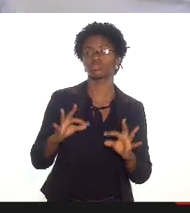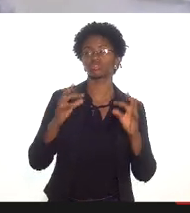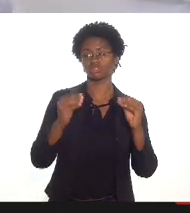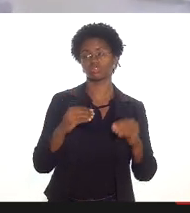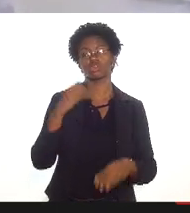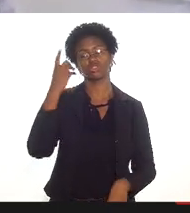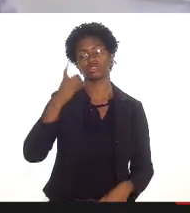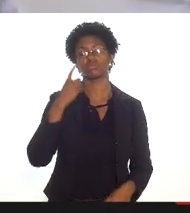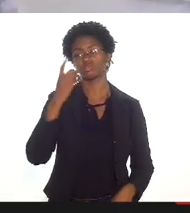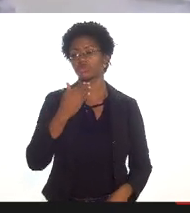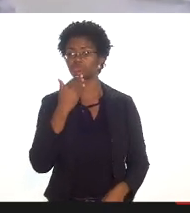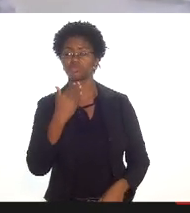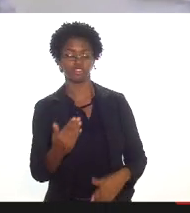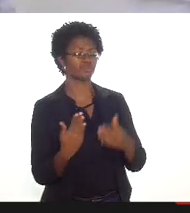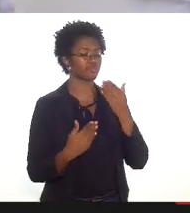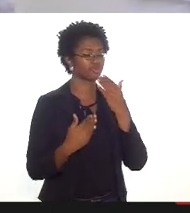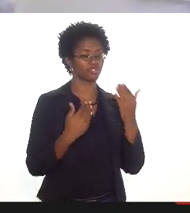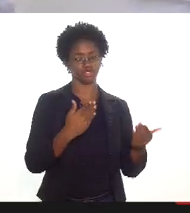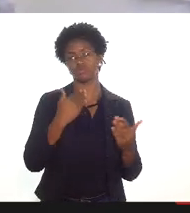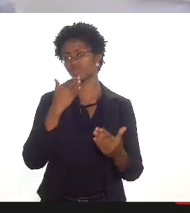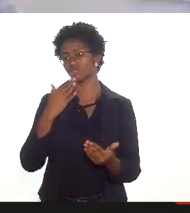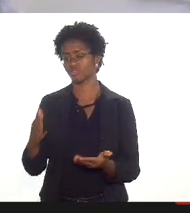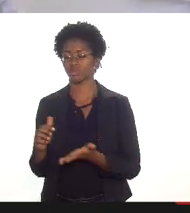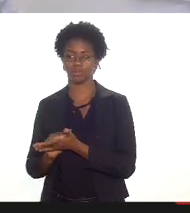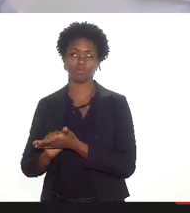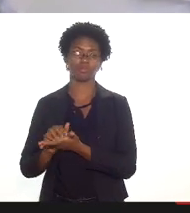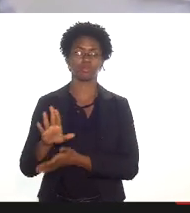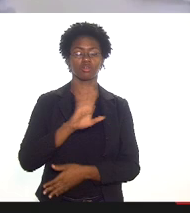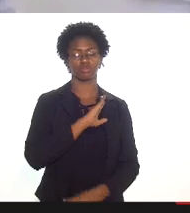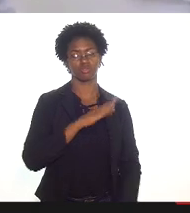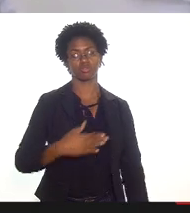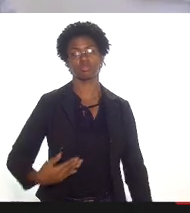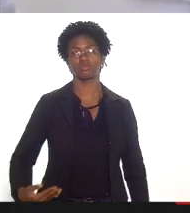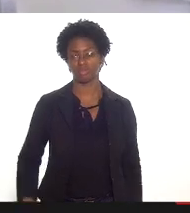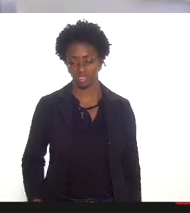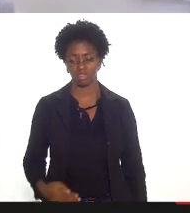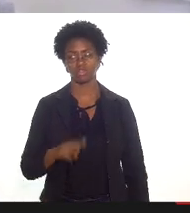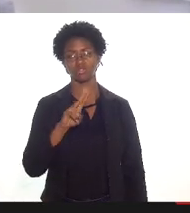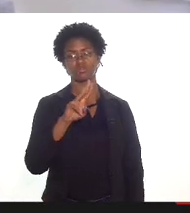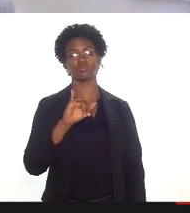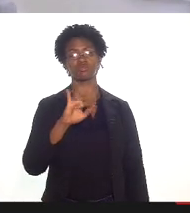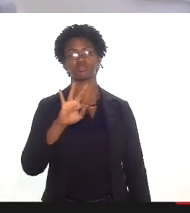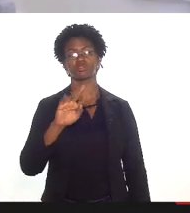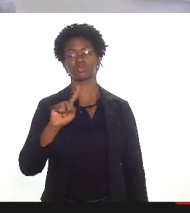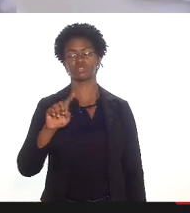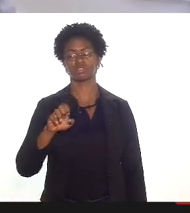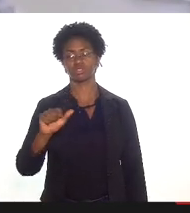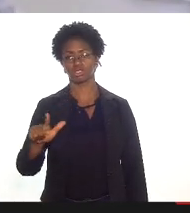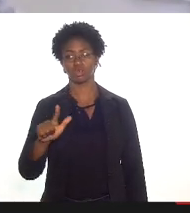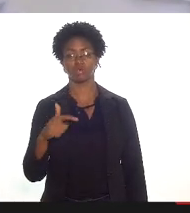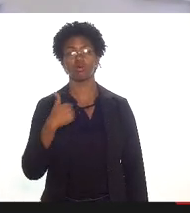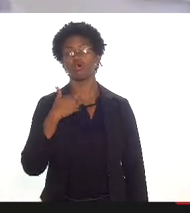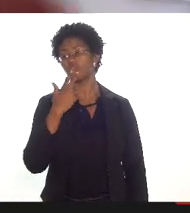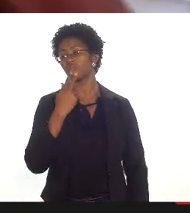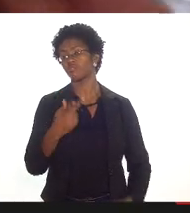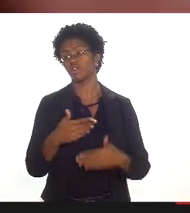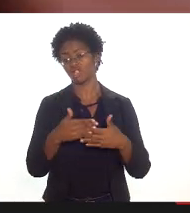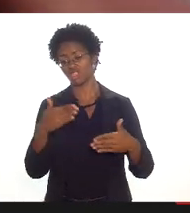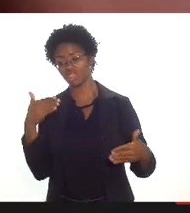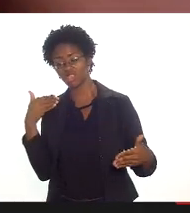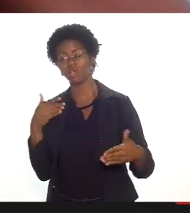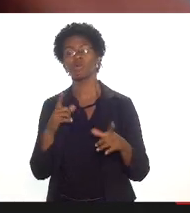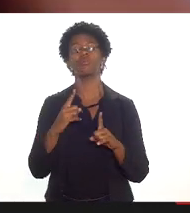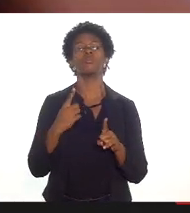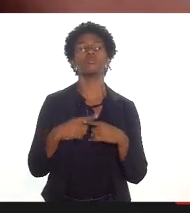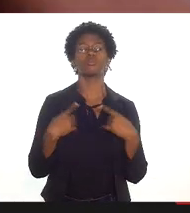deputados, pedindo o afastamento e impeachment do governador Wilson Wilson. Fiz essa preliminar para dizer que eu conheço bem o trabalho